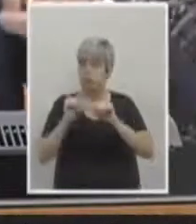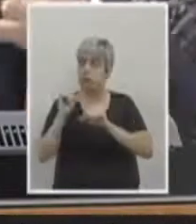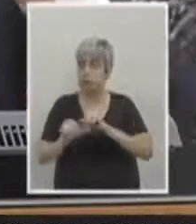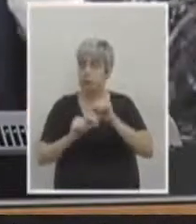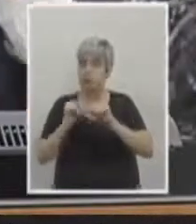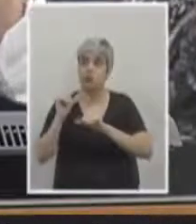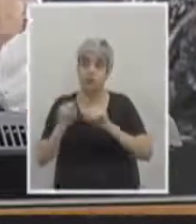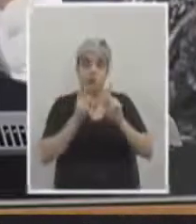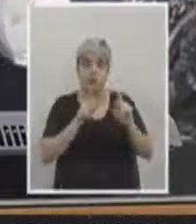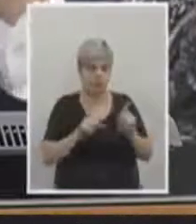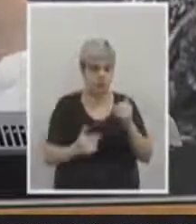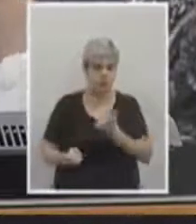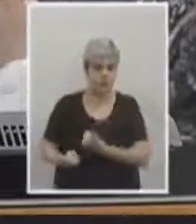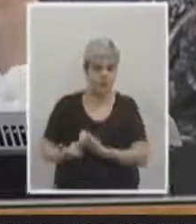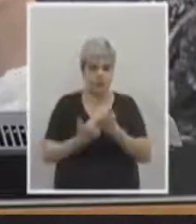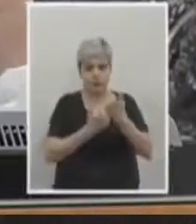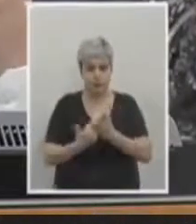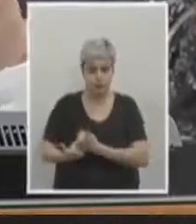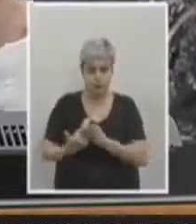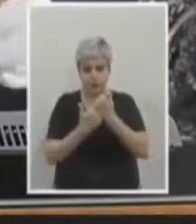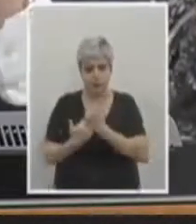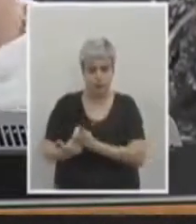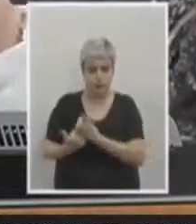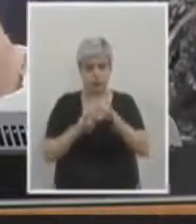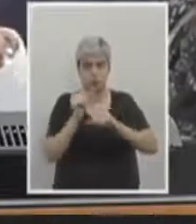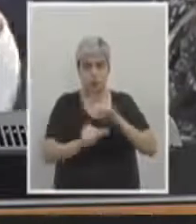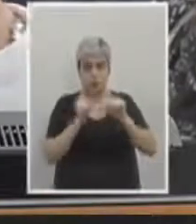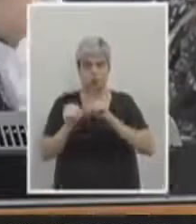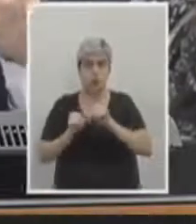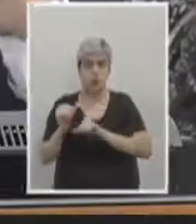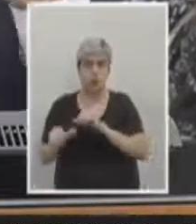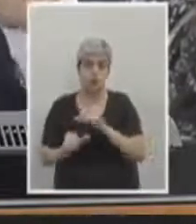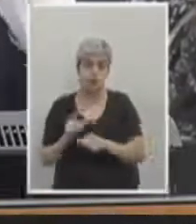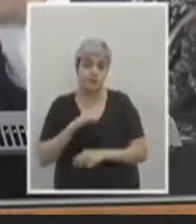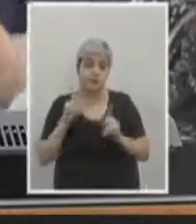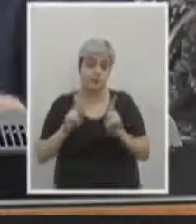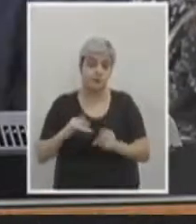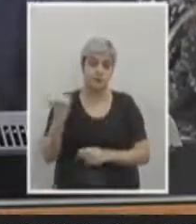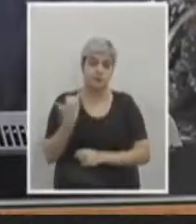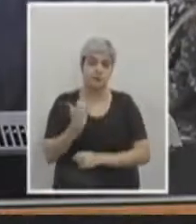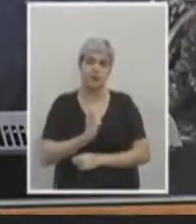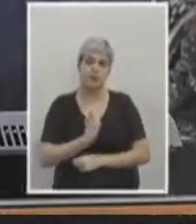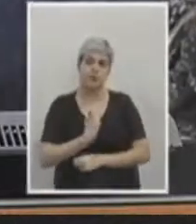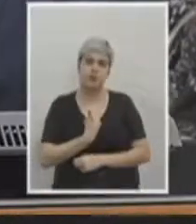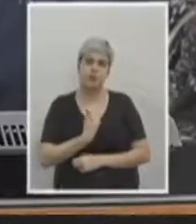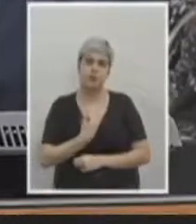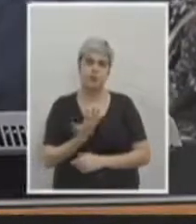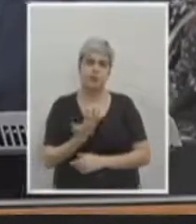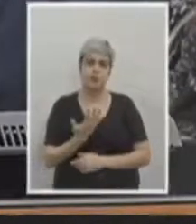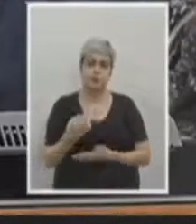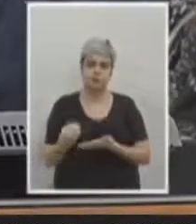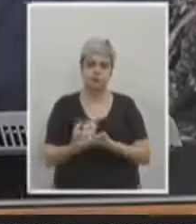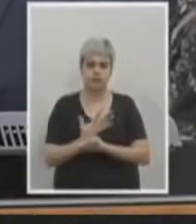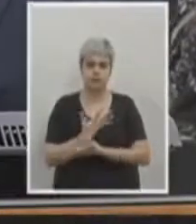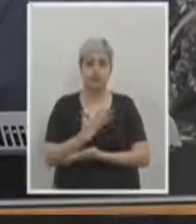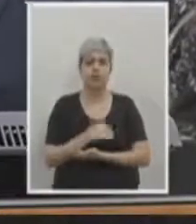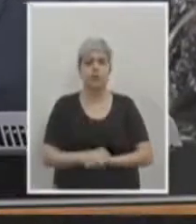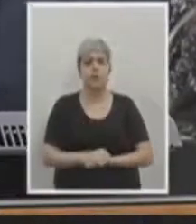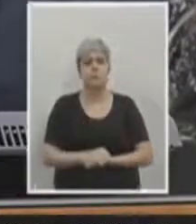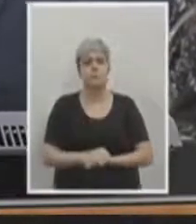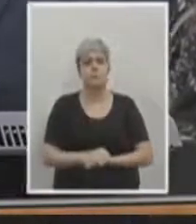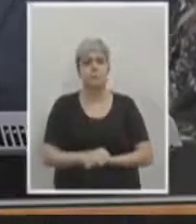trocando o professor de apoio. E aí, um dia, alguém até falou para mim, professor Cleiton, alguém escreveu lá nas minhas redes sociais,